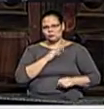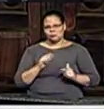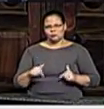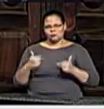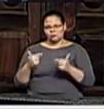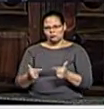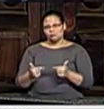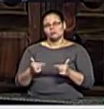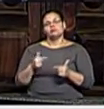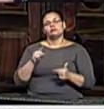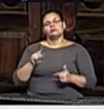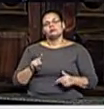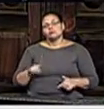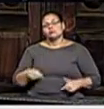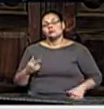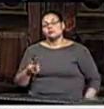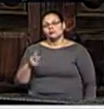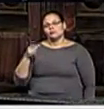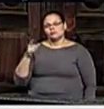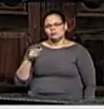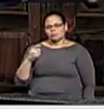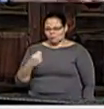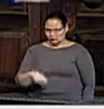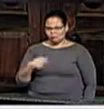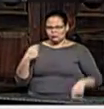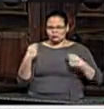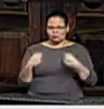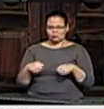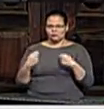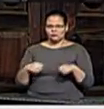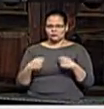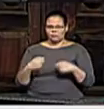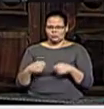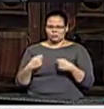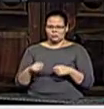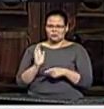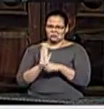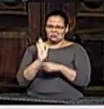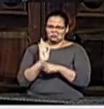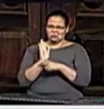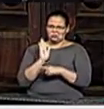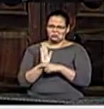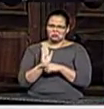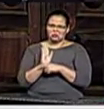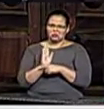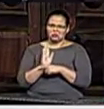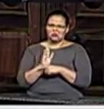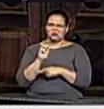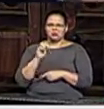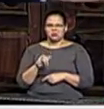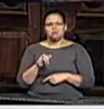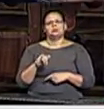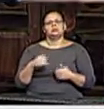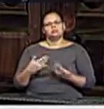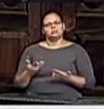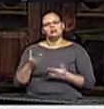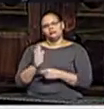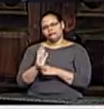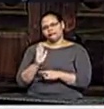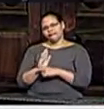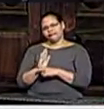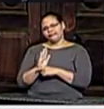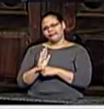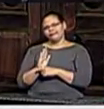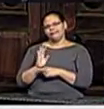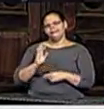do executivo, será que precisa desse tipo de proteção? Se está existindo esse tipo de proteção,